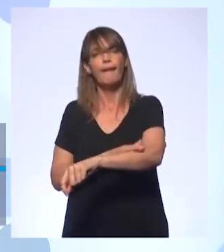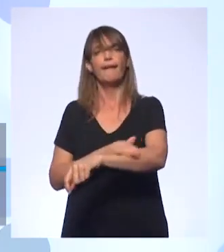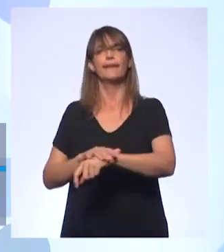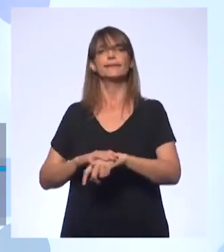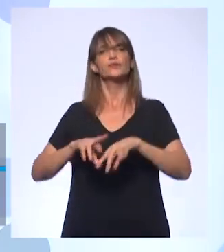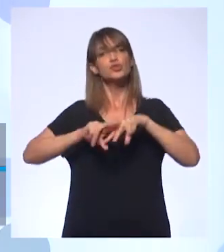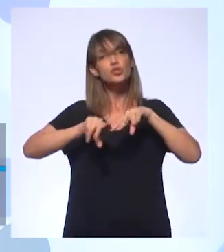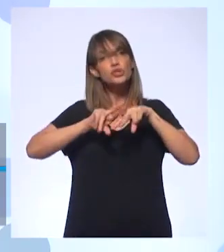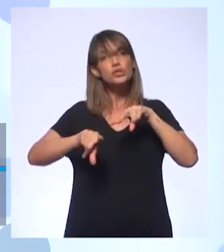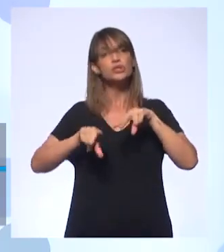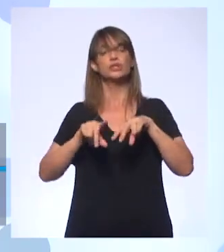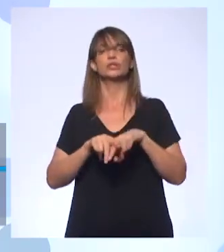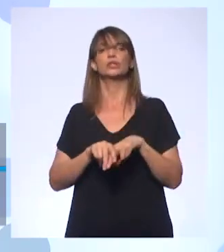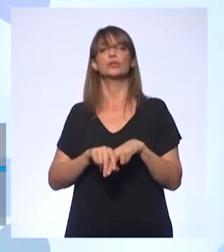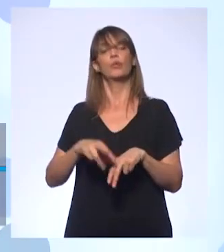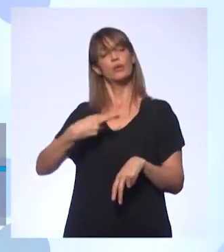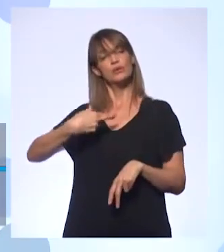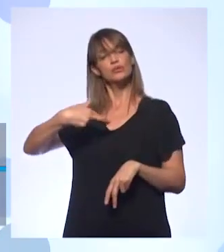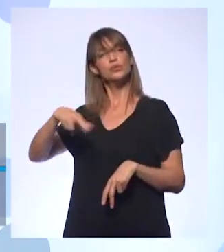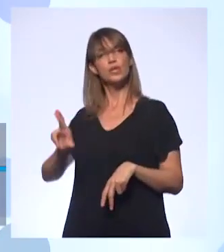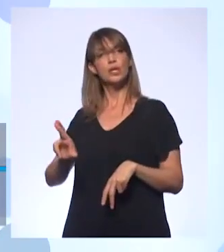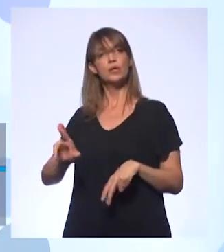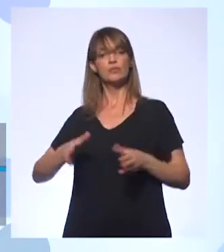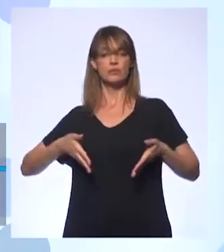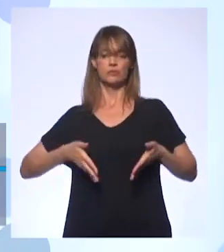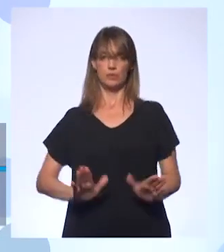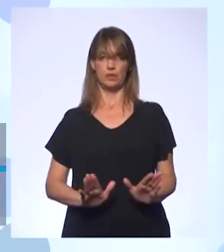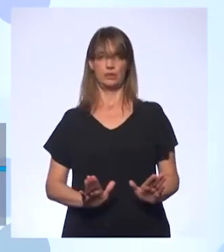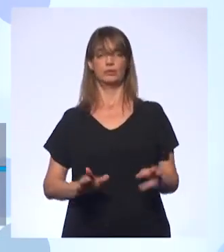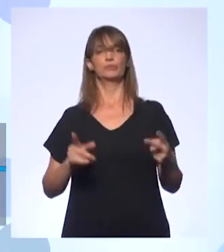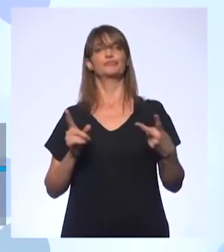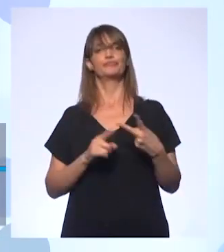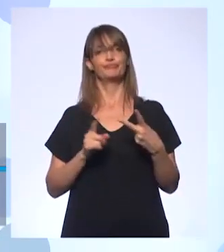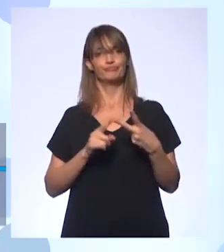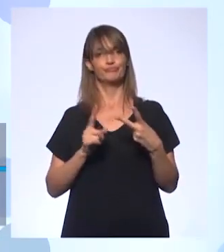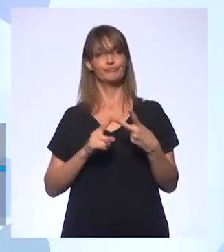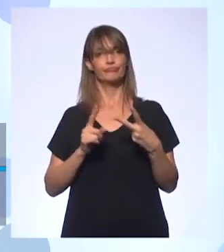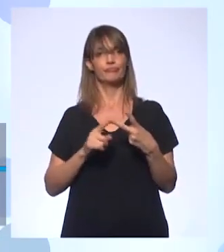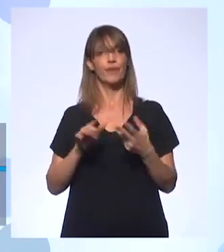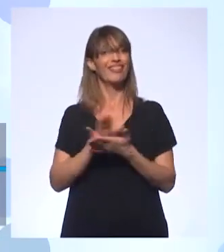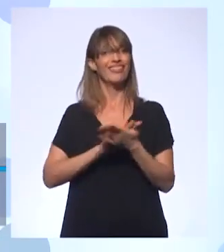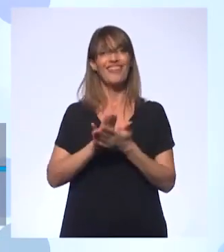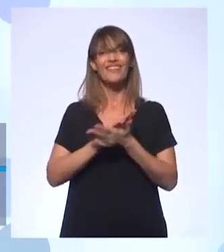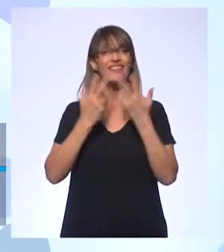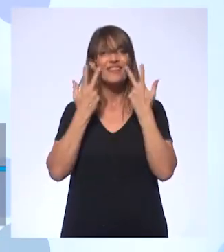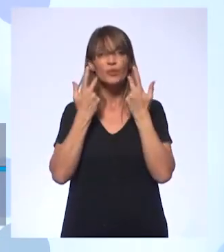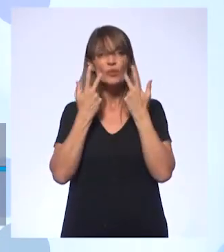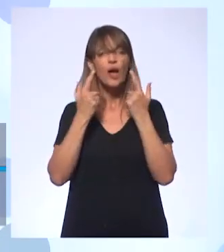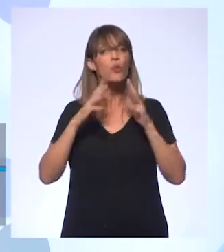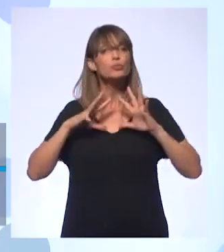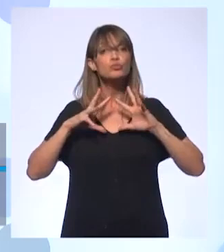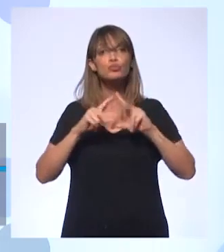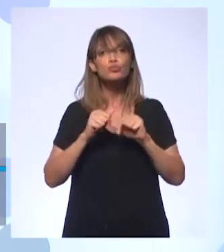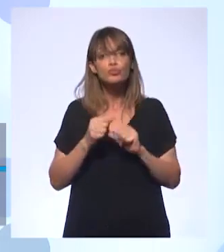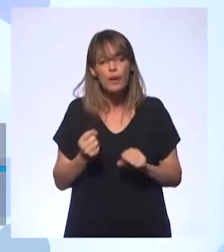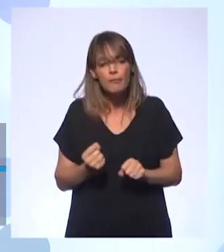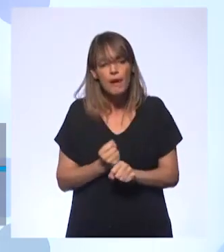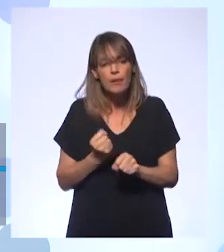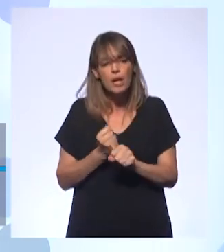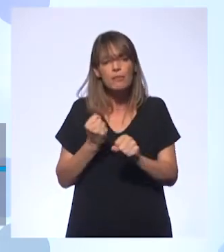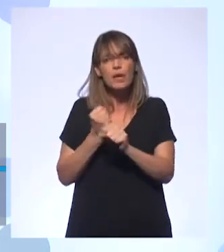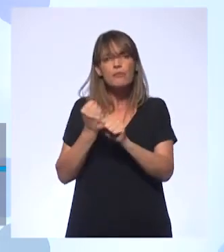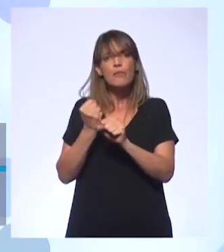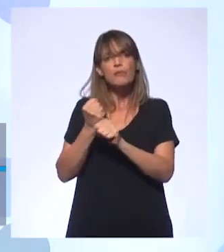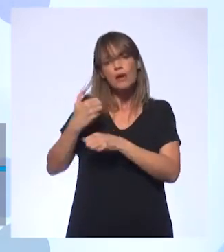de origem, de religião. Nada na sociedade é natural, tudo é um processo de construção. E essas